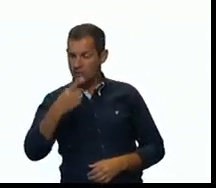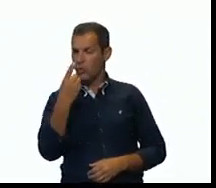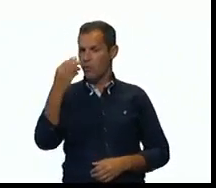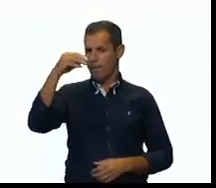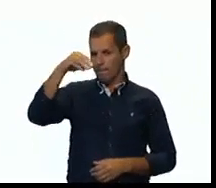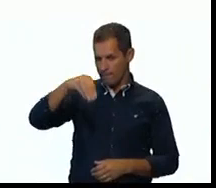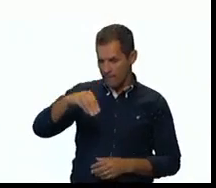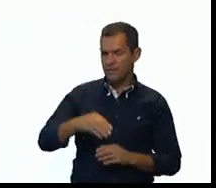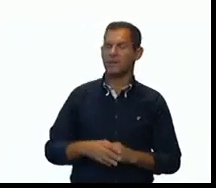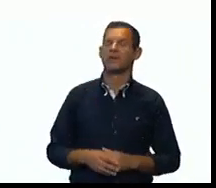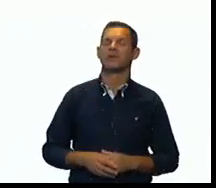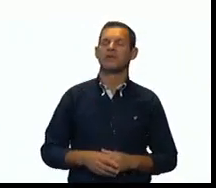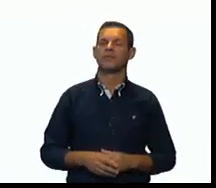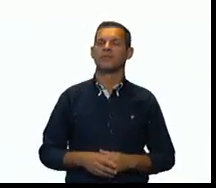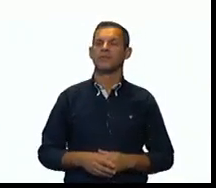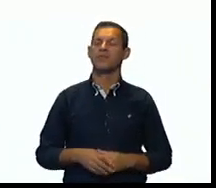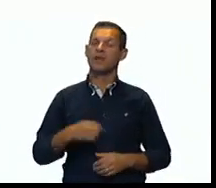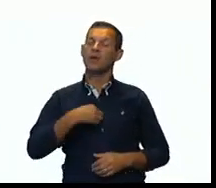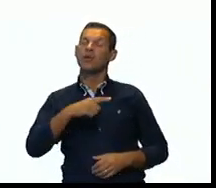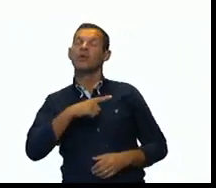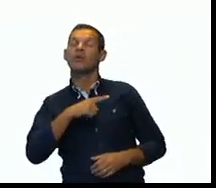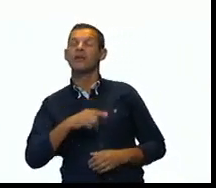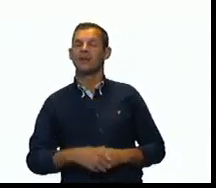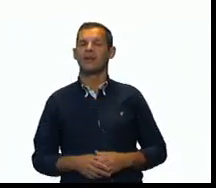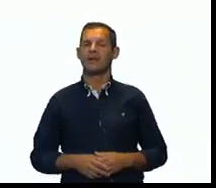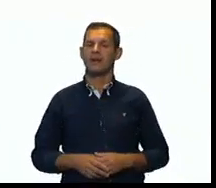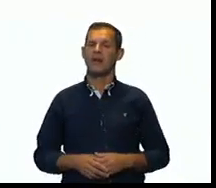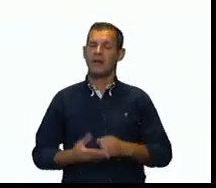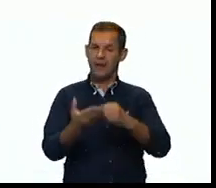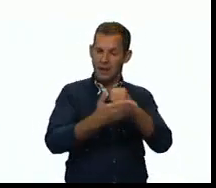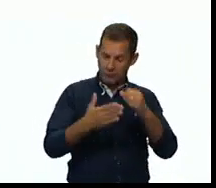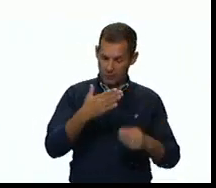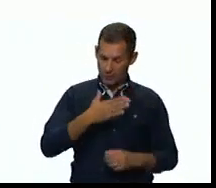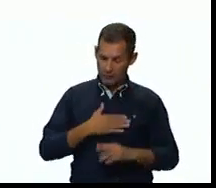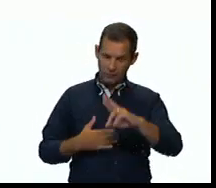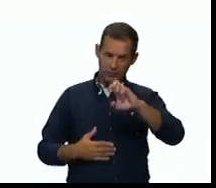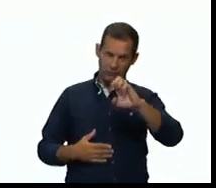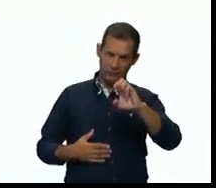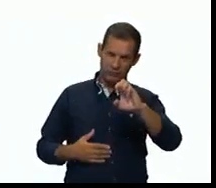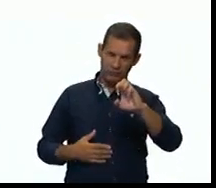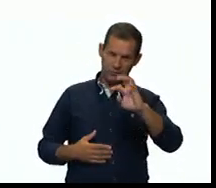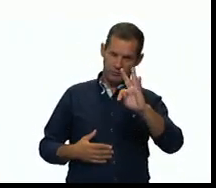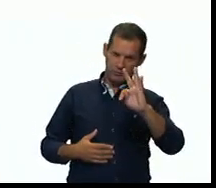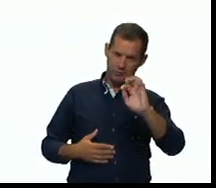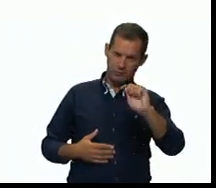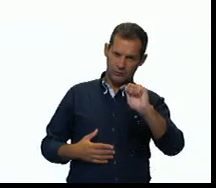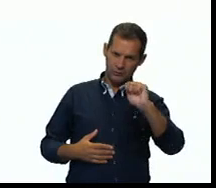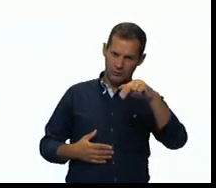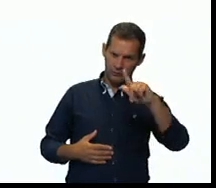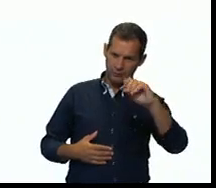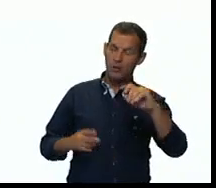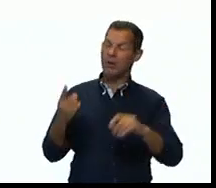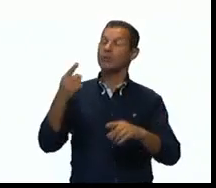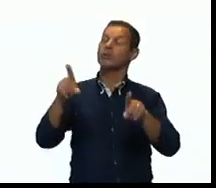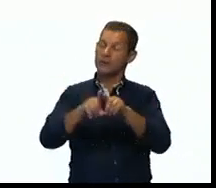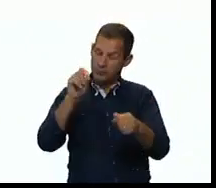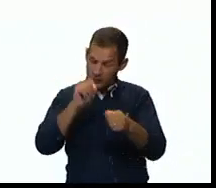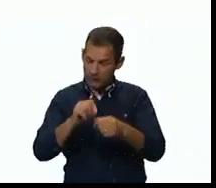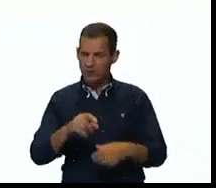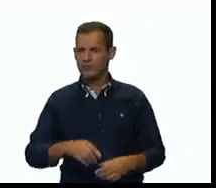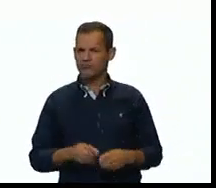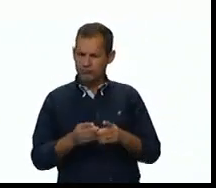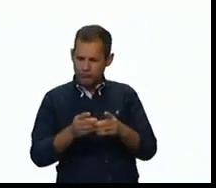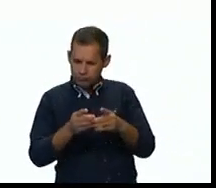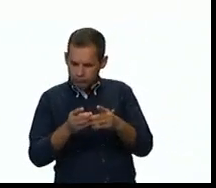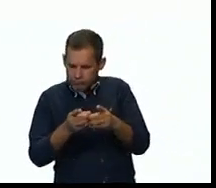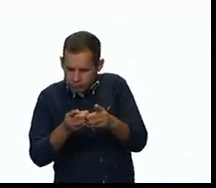e 1 metro. Então, eu tenho ali a base do meu retângulo. E a altura? Você também fez isso. Então, você foi lá,